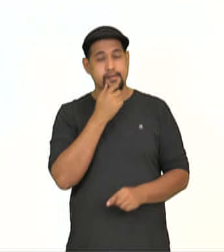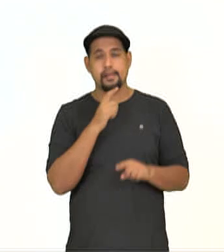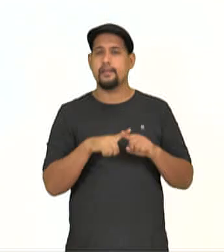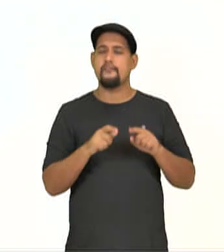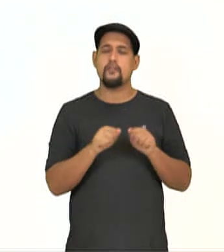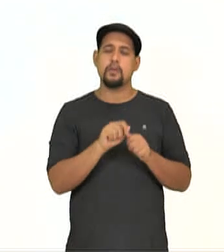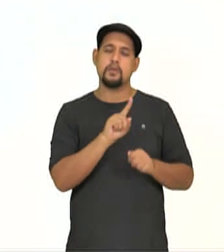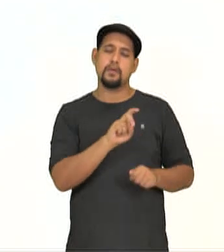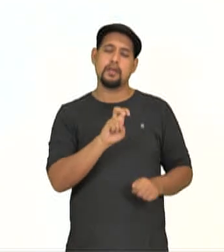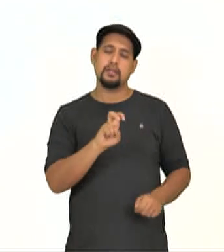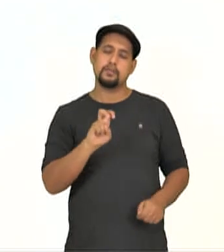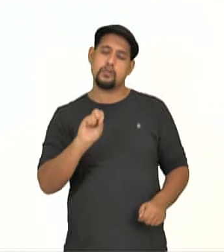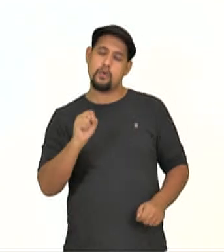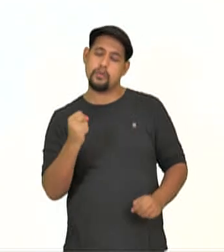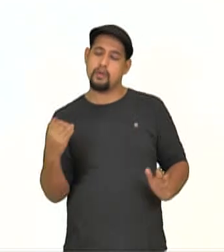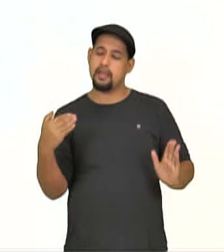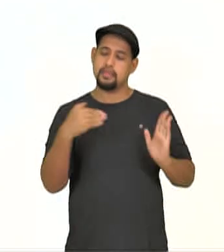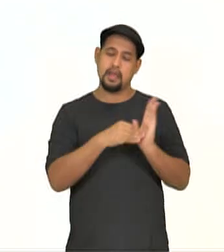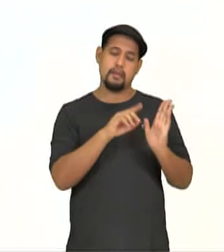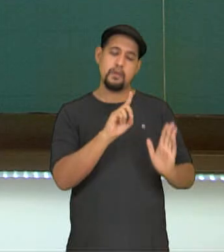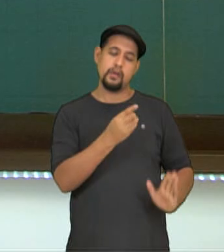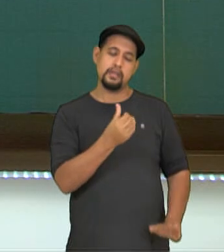de 1558 a